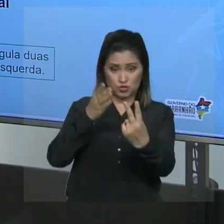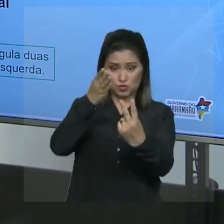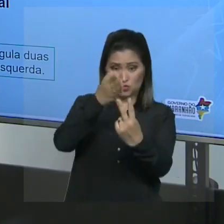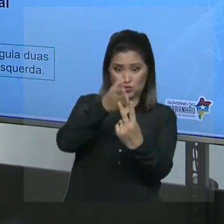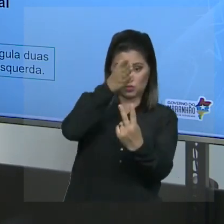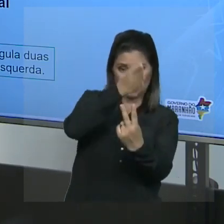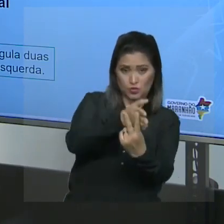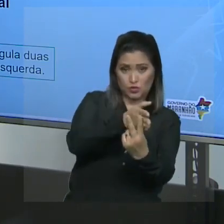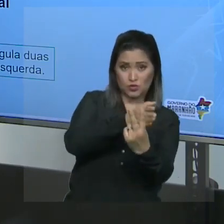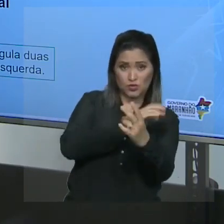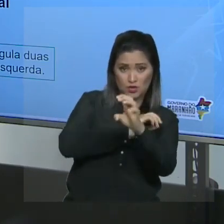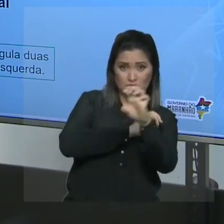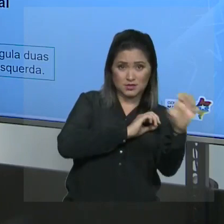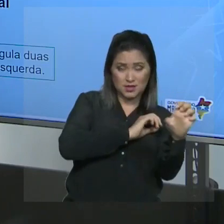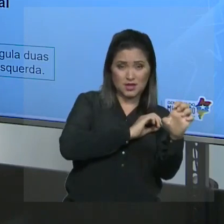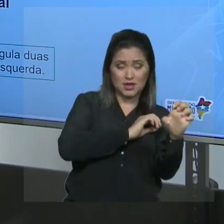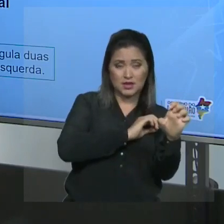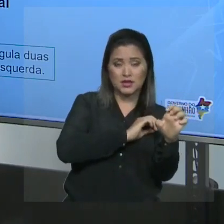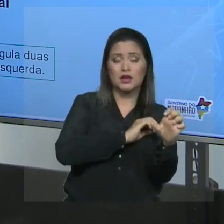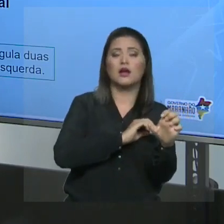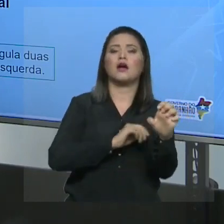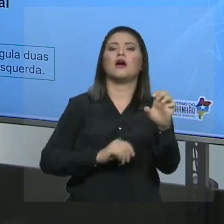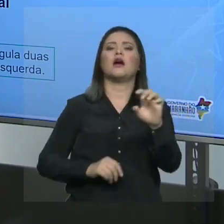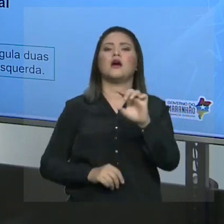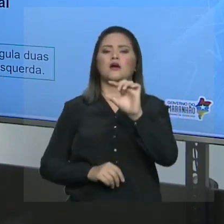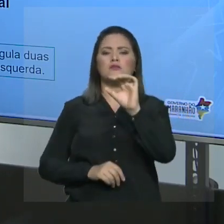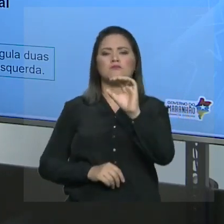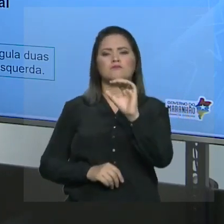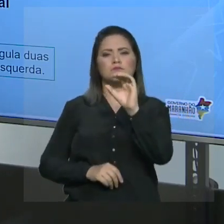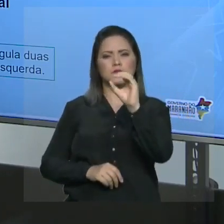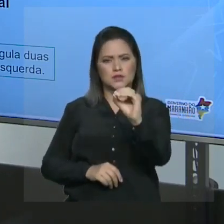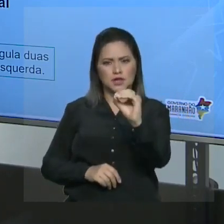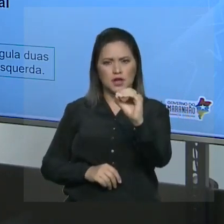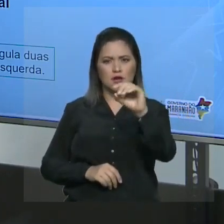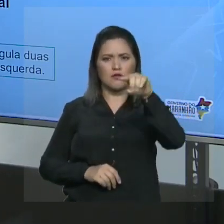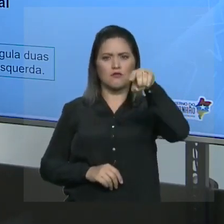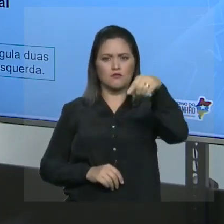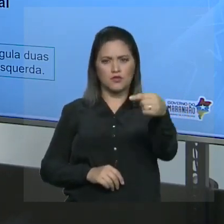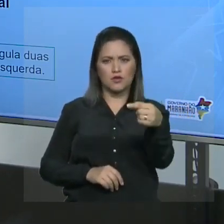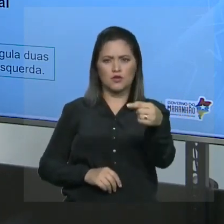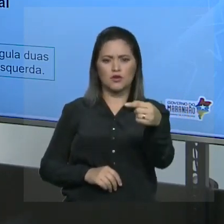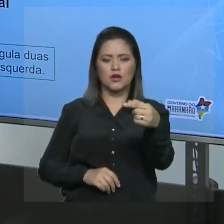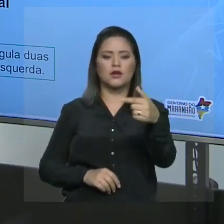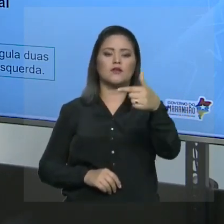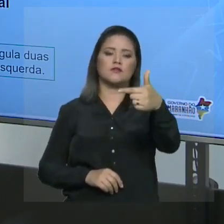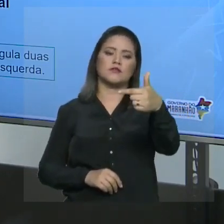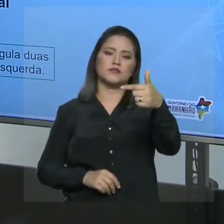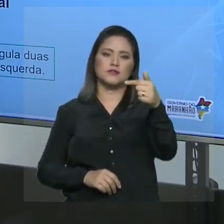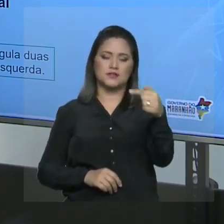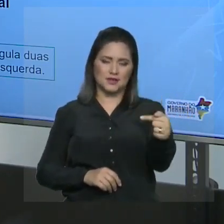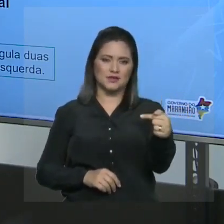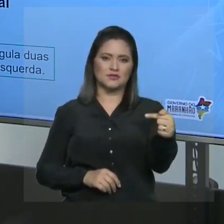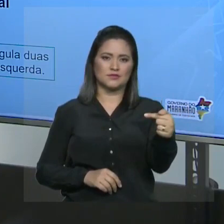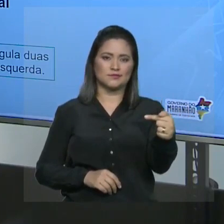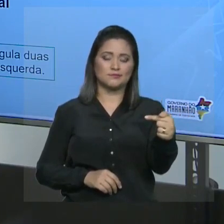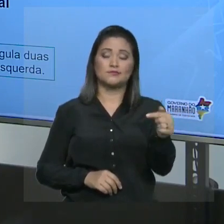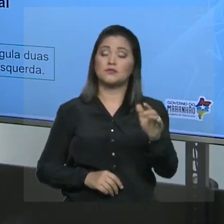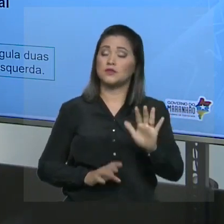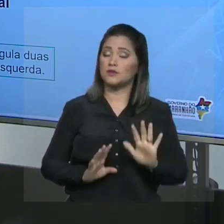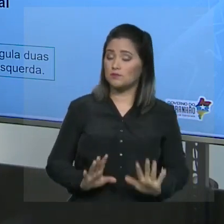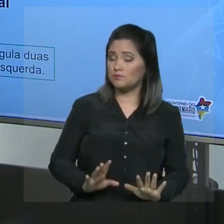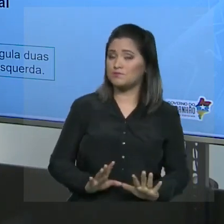ter 0,27. Turma, 27% é igual a 27 sobre 100, que é igual